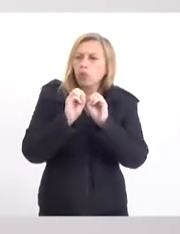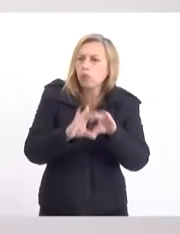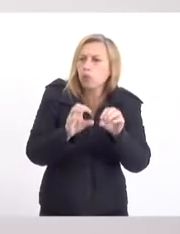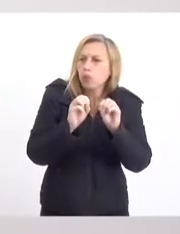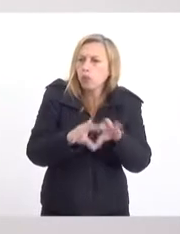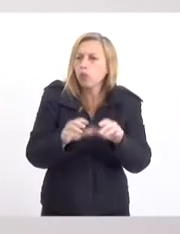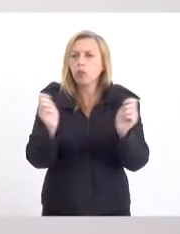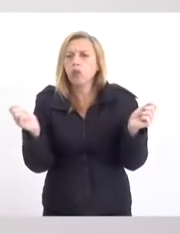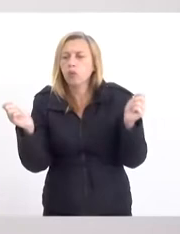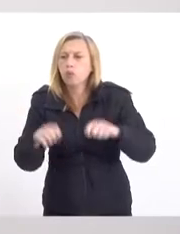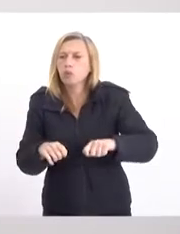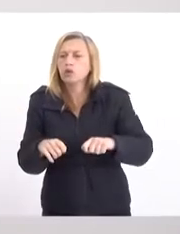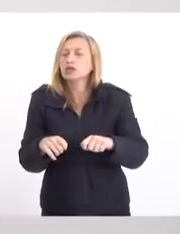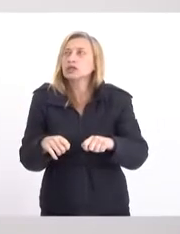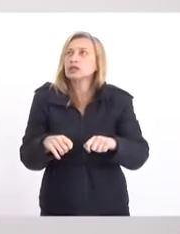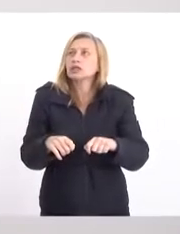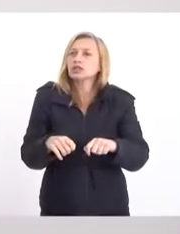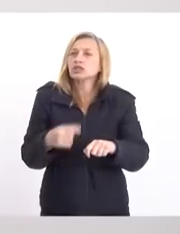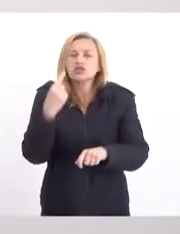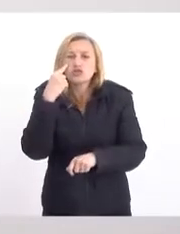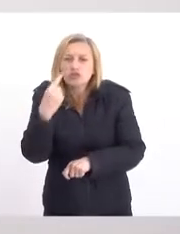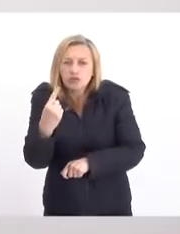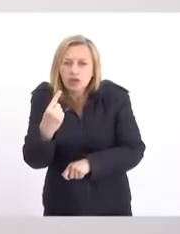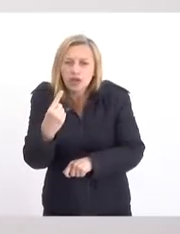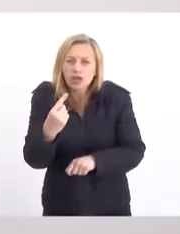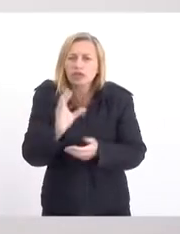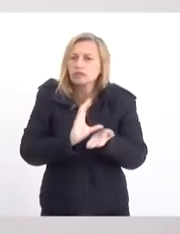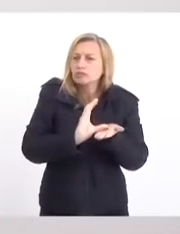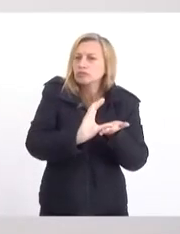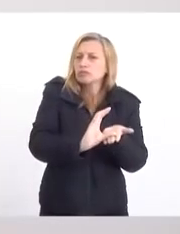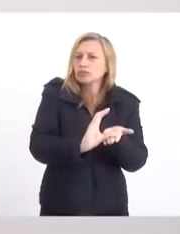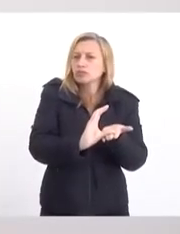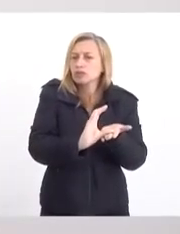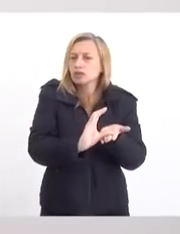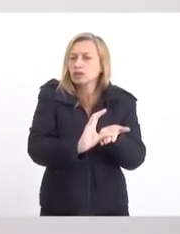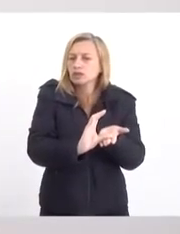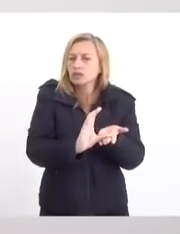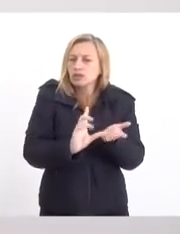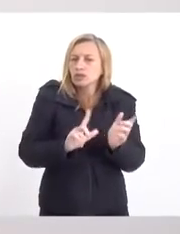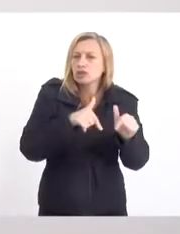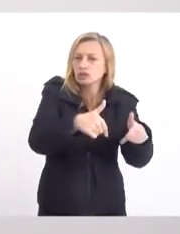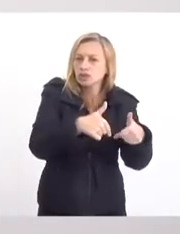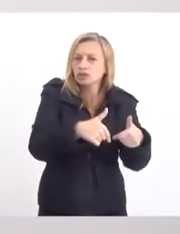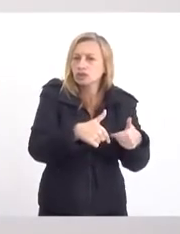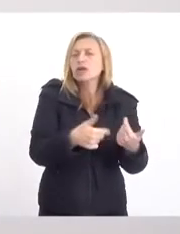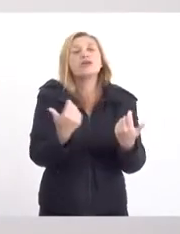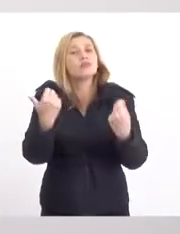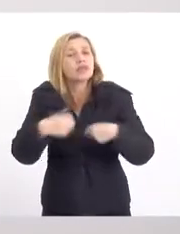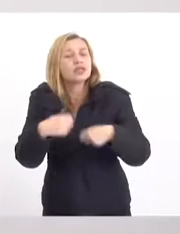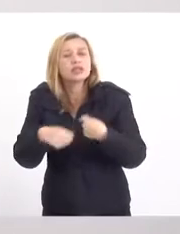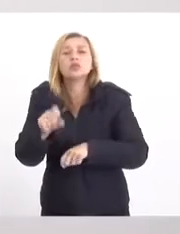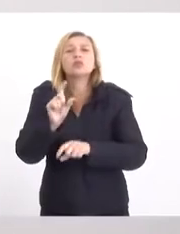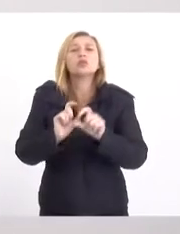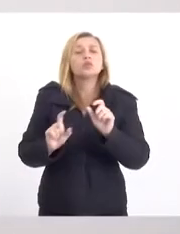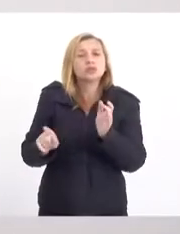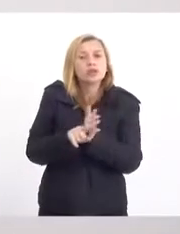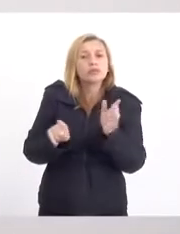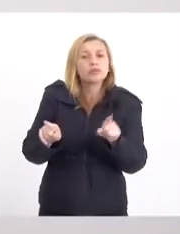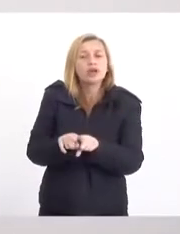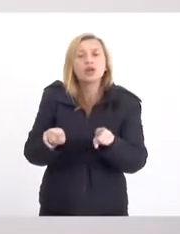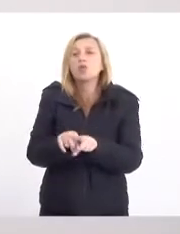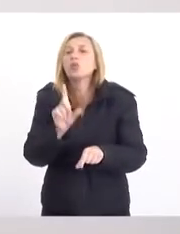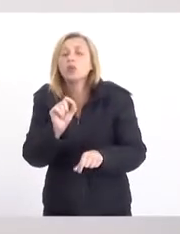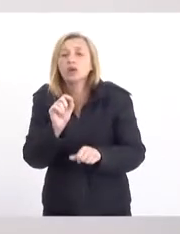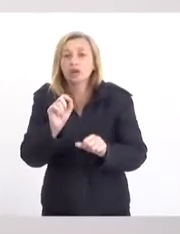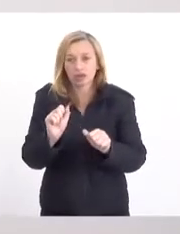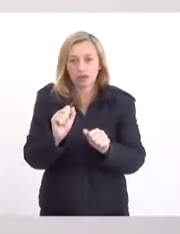e a possibilidade de ver esses recursos aplicados, precisamos também da transparência